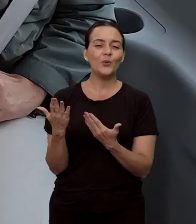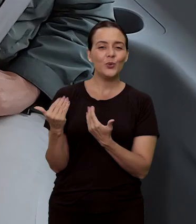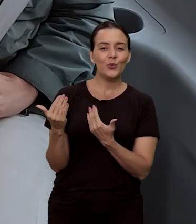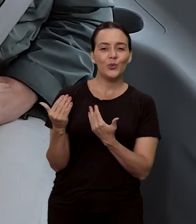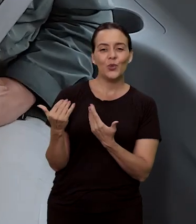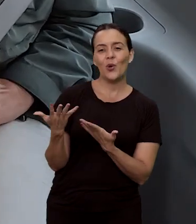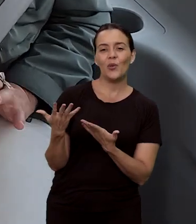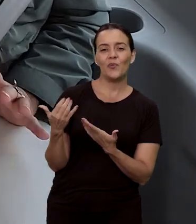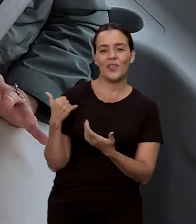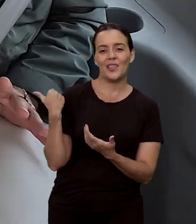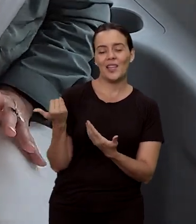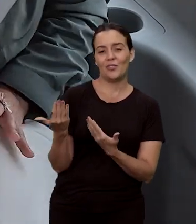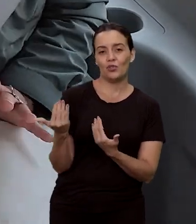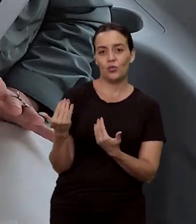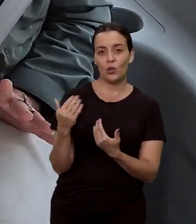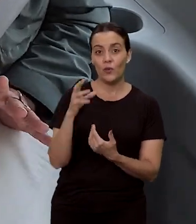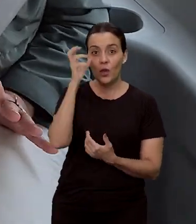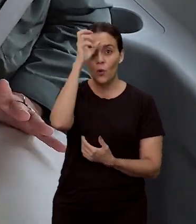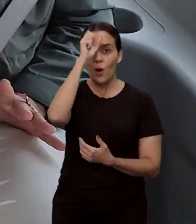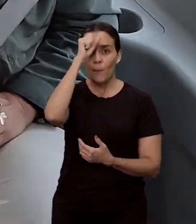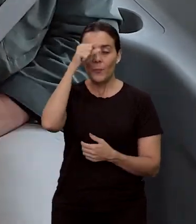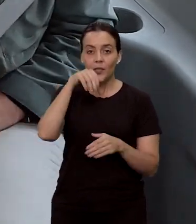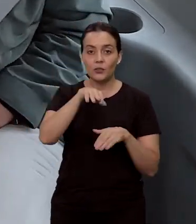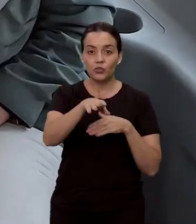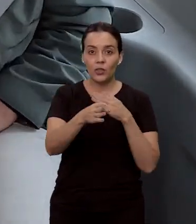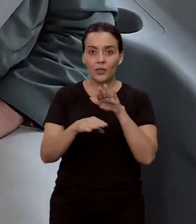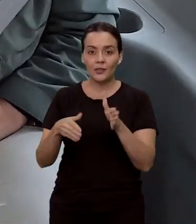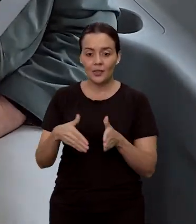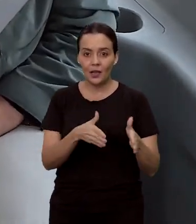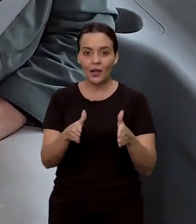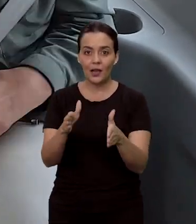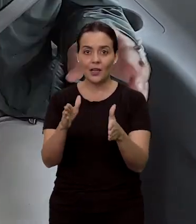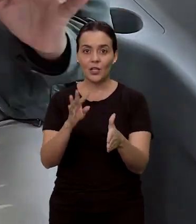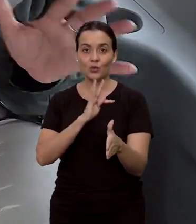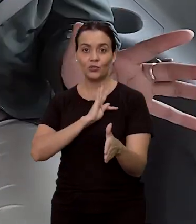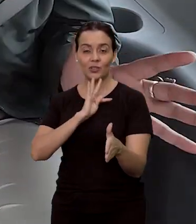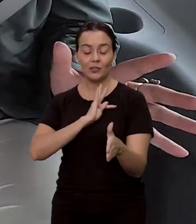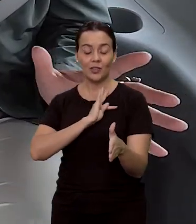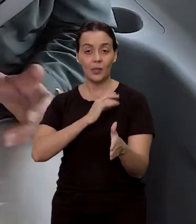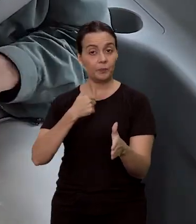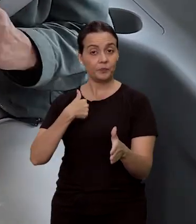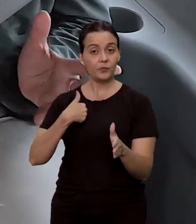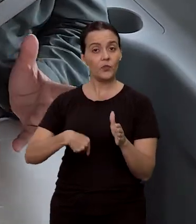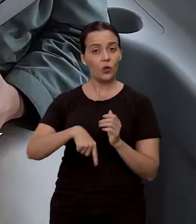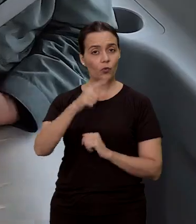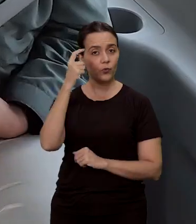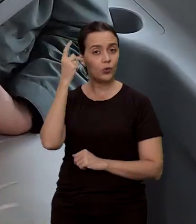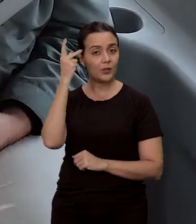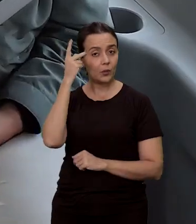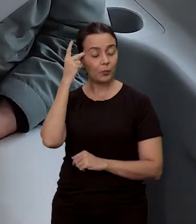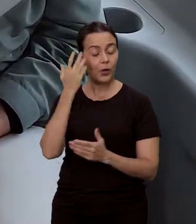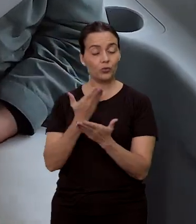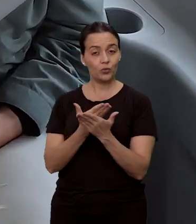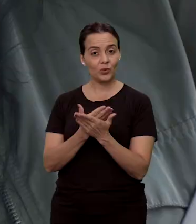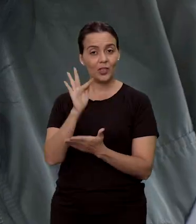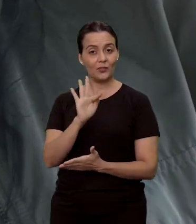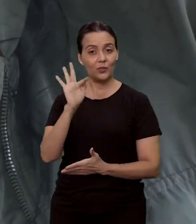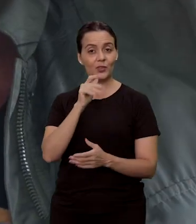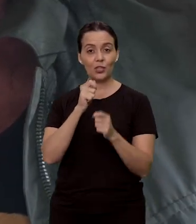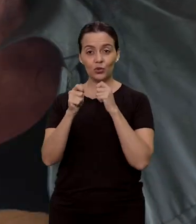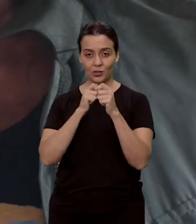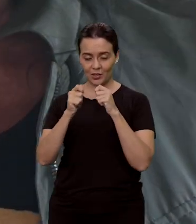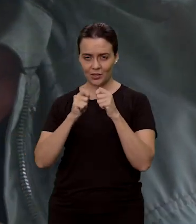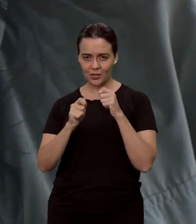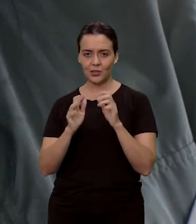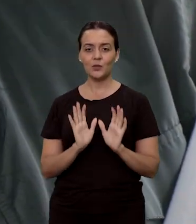que na sua idade aprendeu a nadar no Rio Tietê, fui estudar em São Paulo, fazer faculdade de jornalismo. Quando